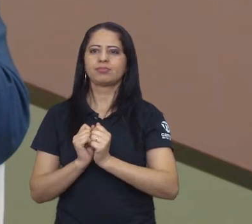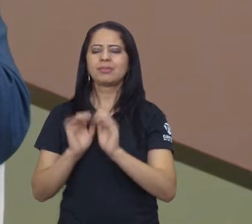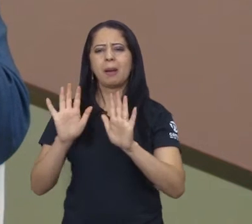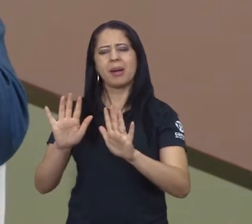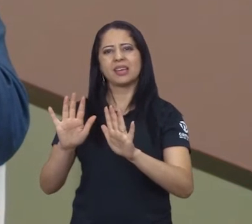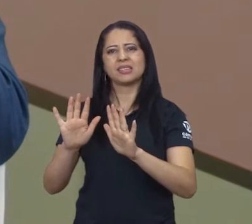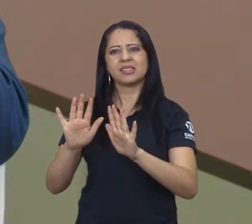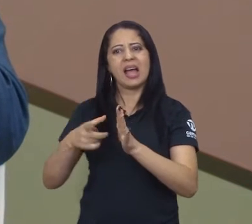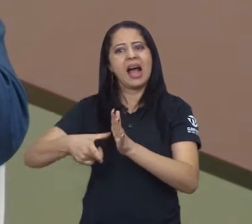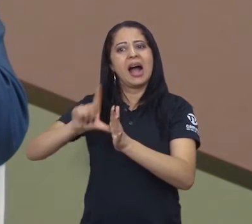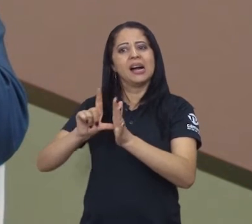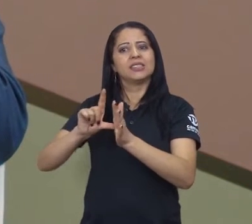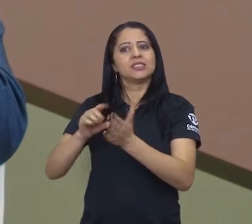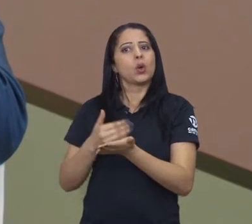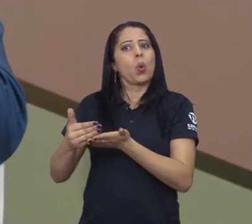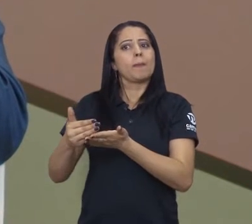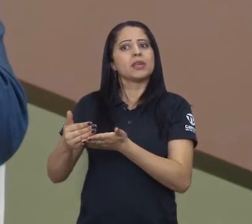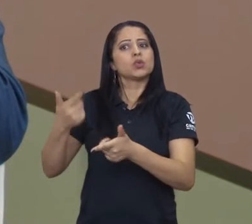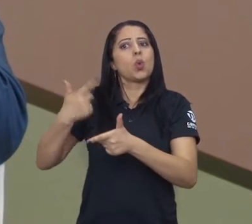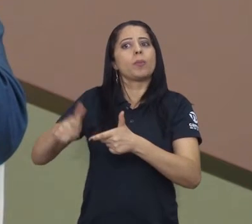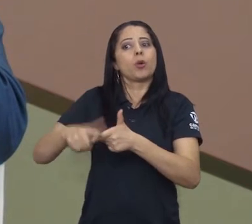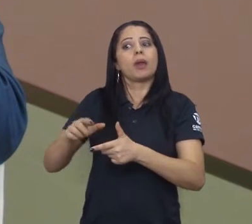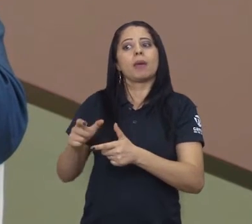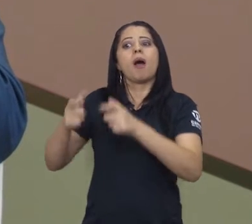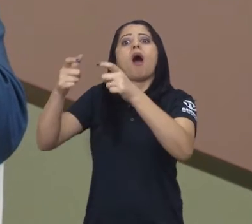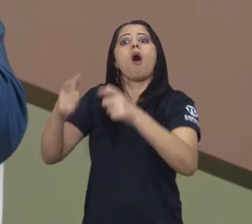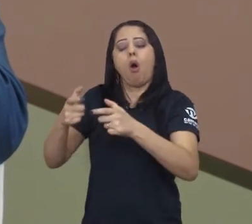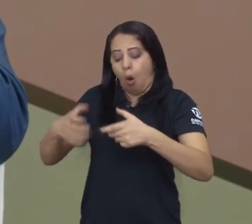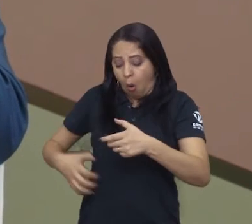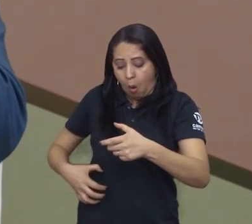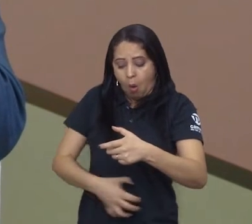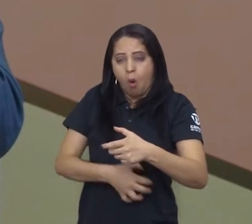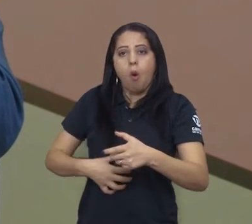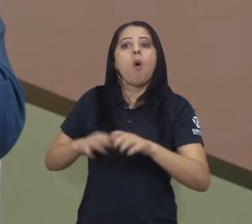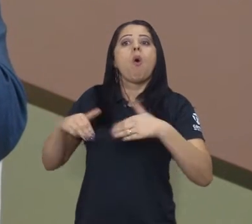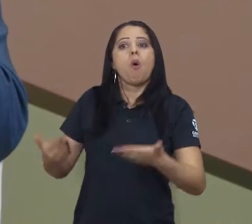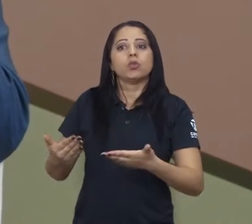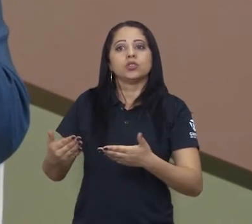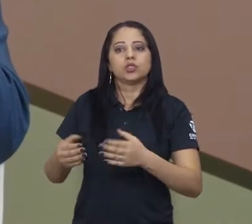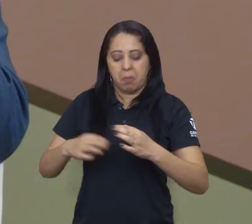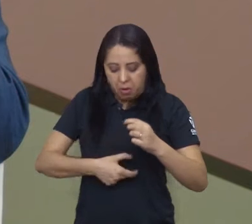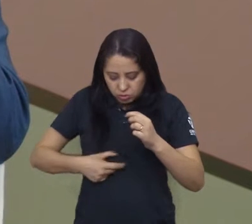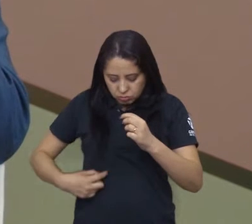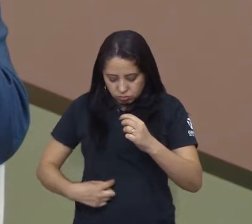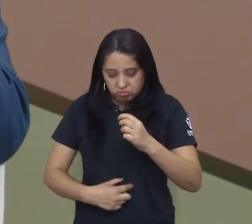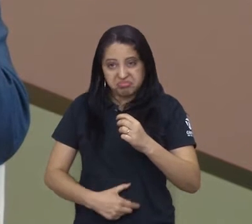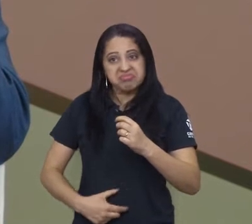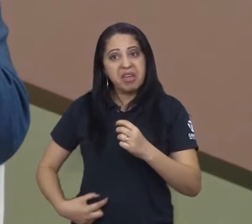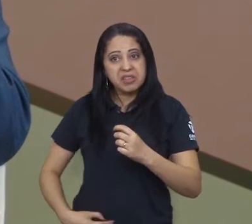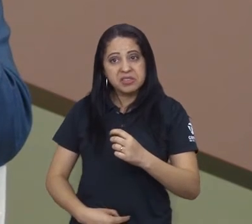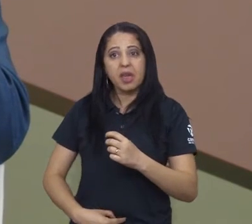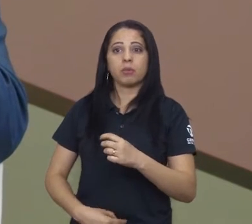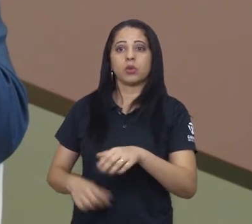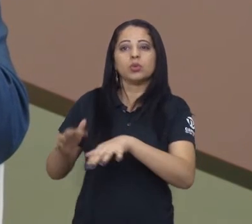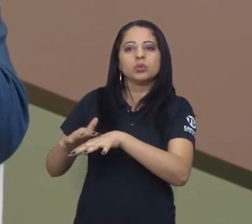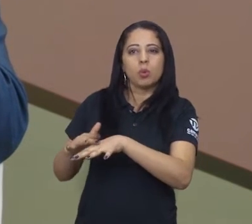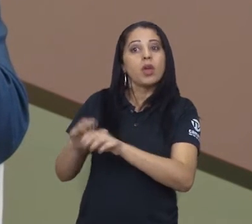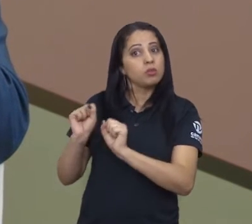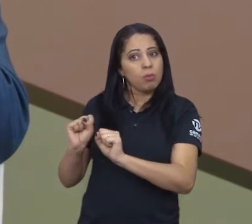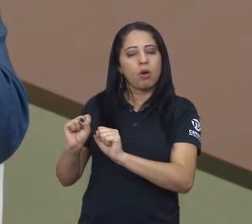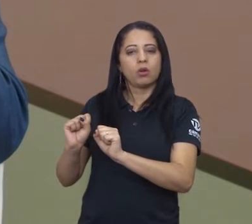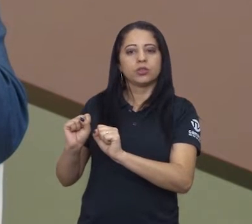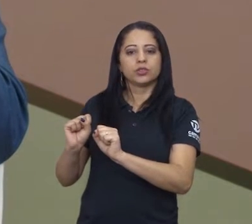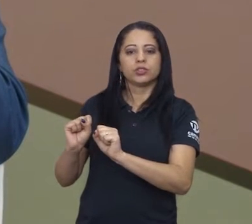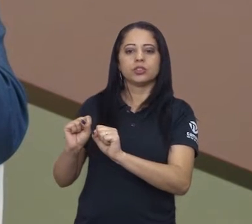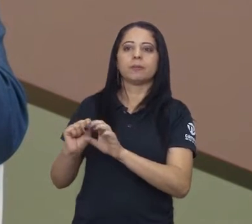problema começou na tireoide ou simplesmente ela é consequência de de um intestino que não tá funcionando então é como se